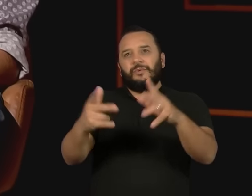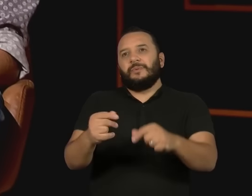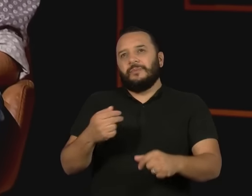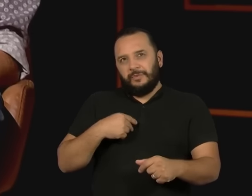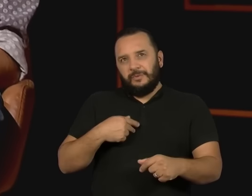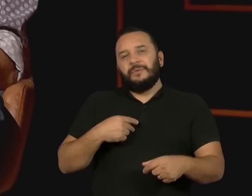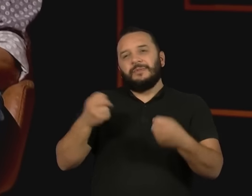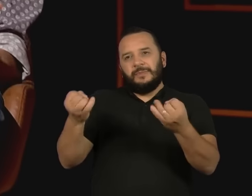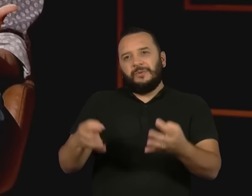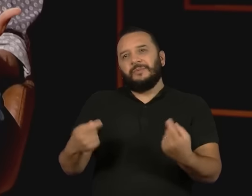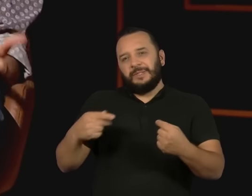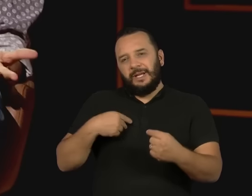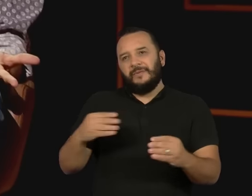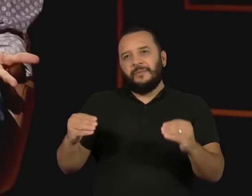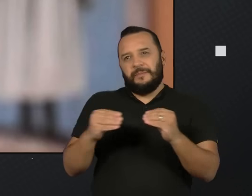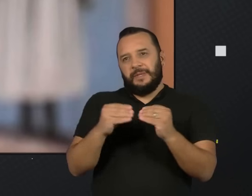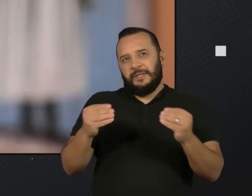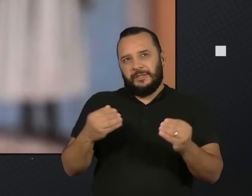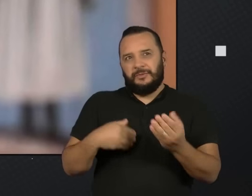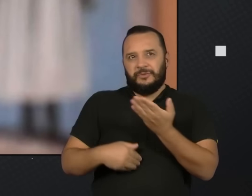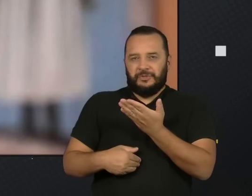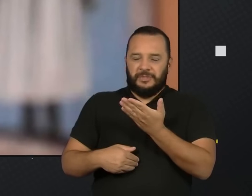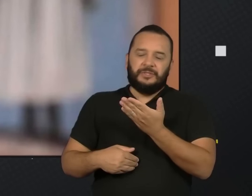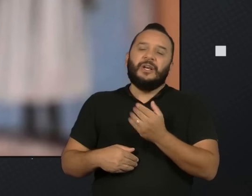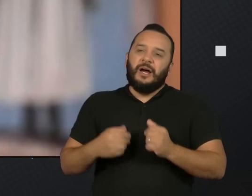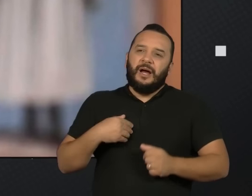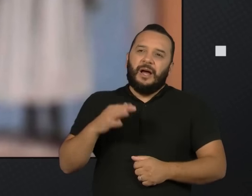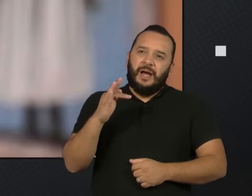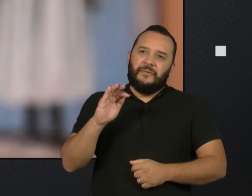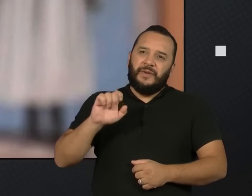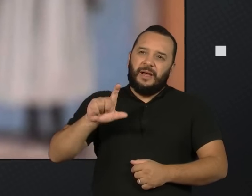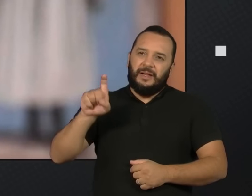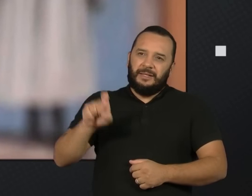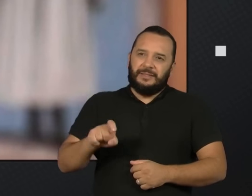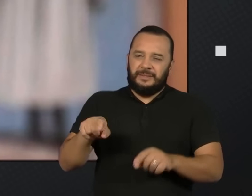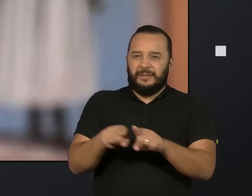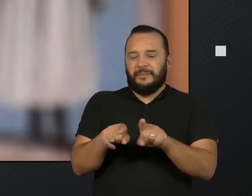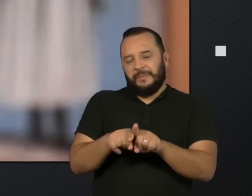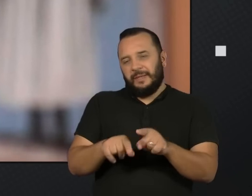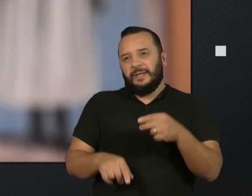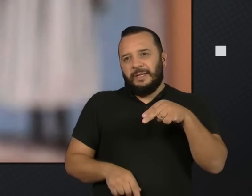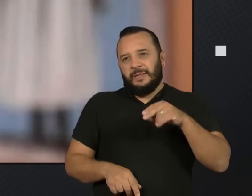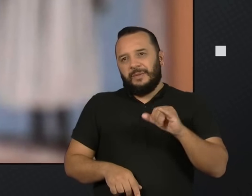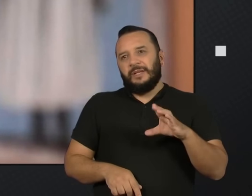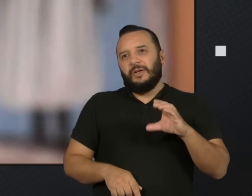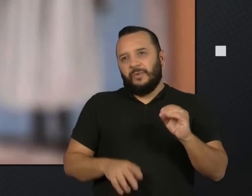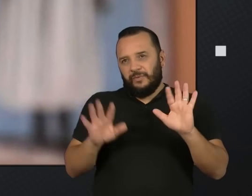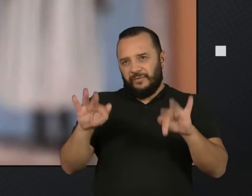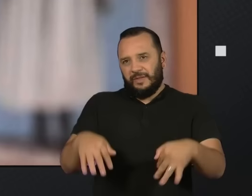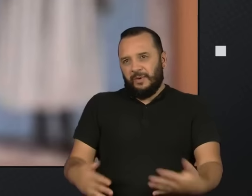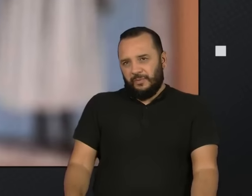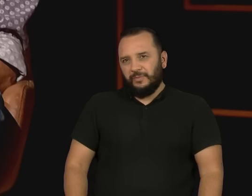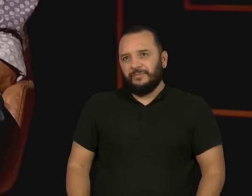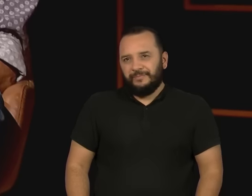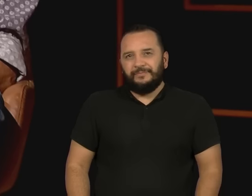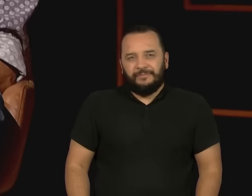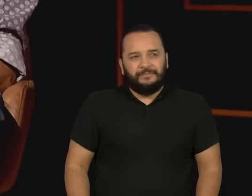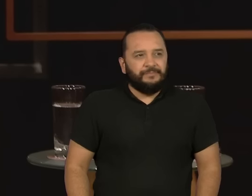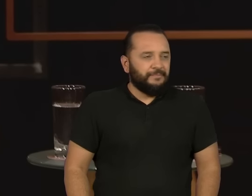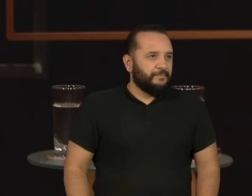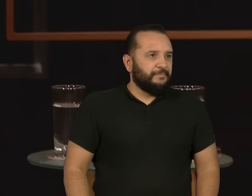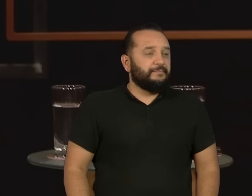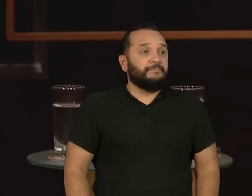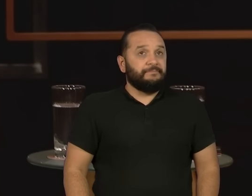haver o beijo entre Félix e Nico no final. Então, isso é uma grande conquista num país tão preconceituoso, né? Realmente.